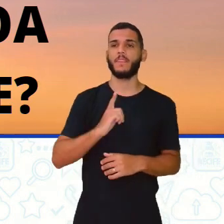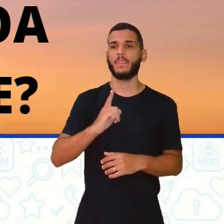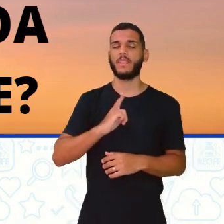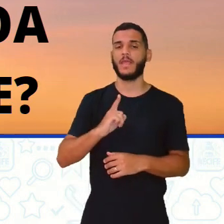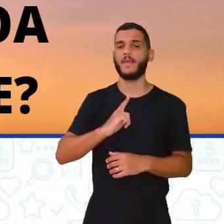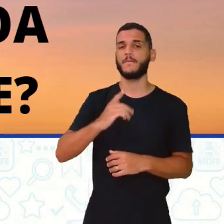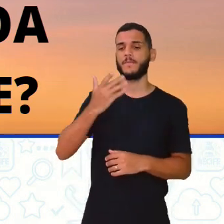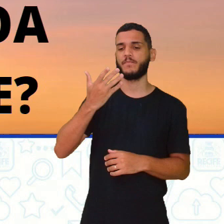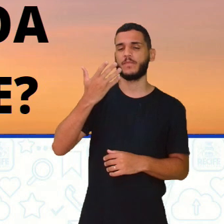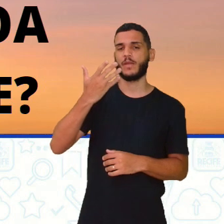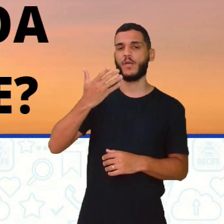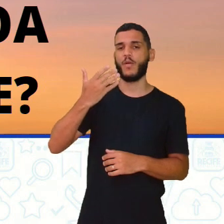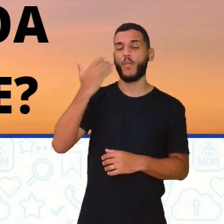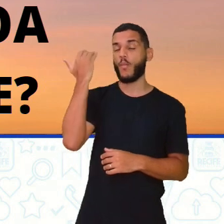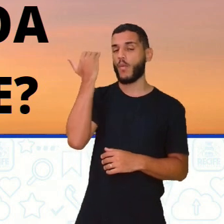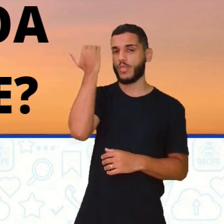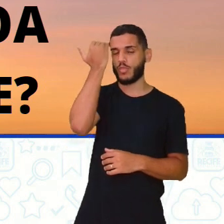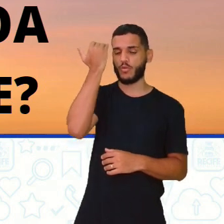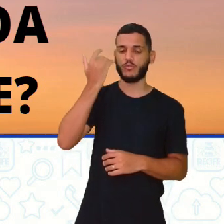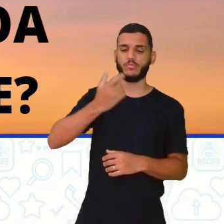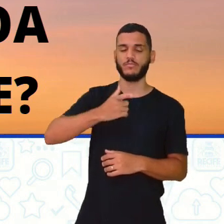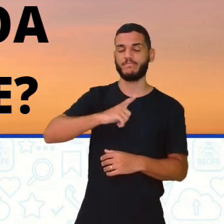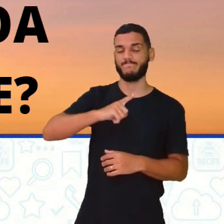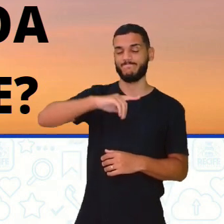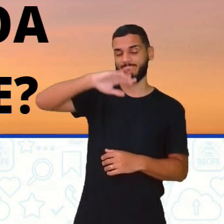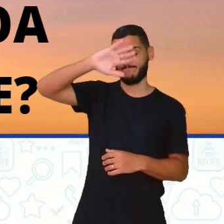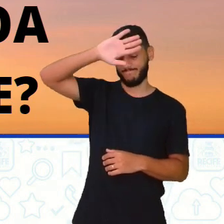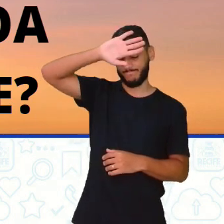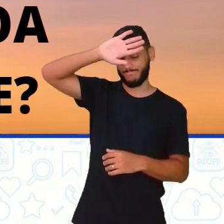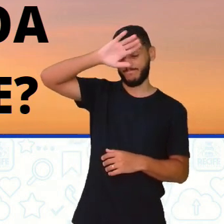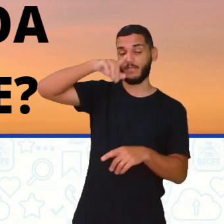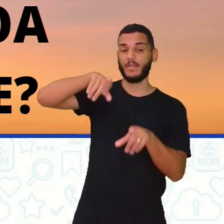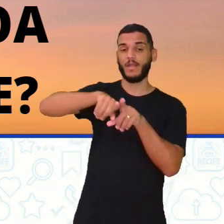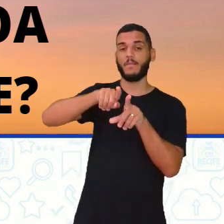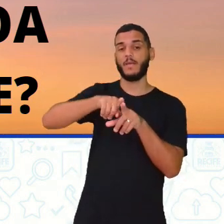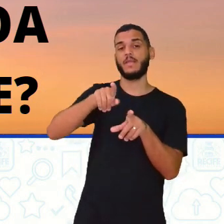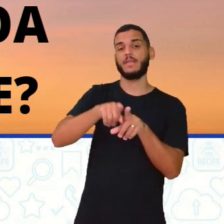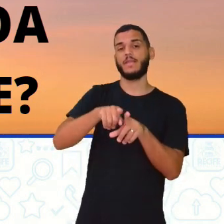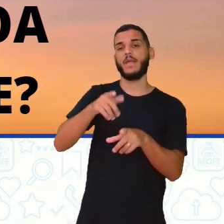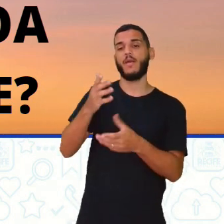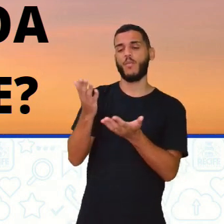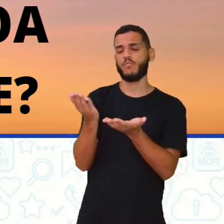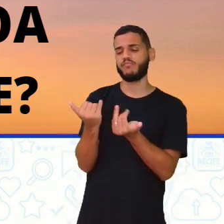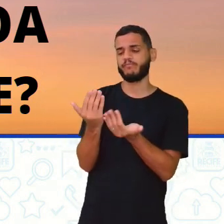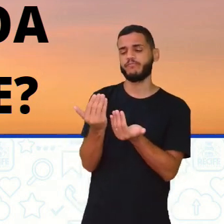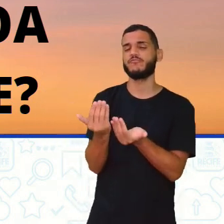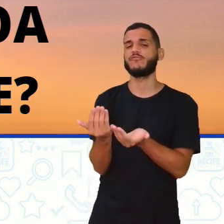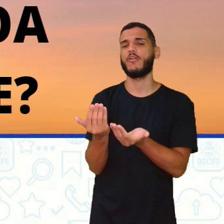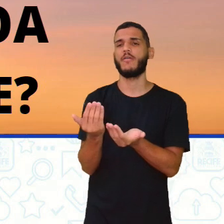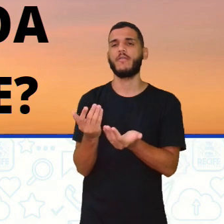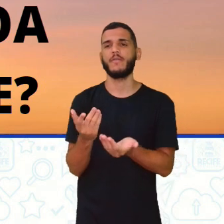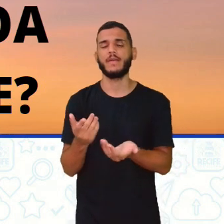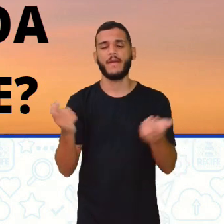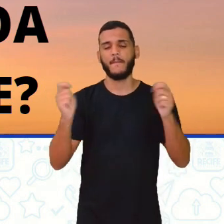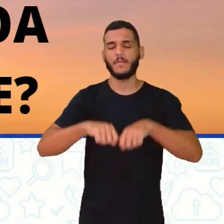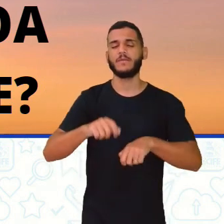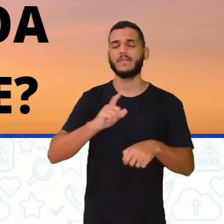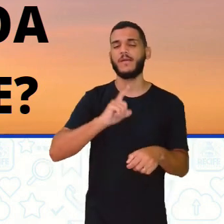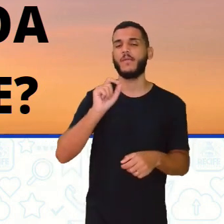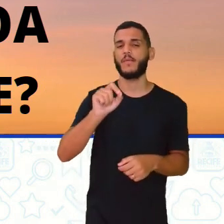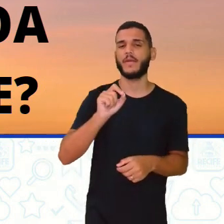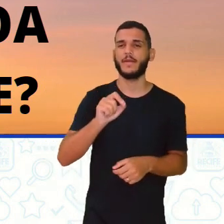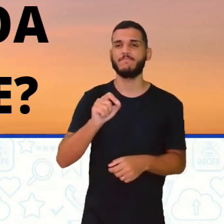que um adulto está aí colocando a mão na testa, mas tem também uma jovem, né, que também pode estar identificando